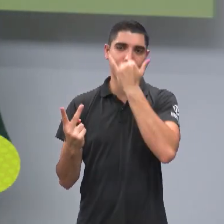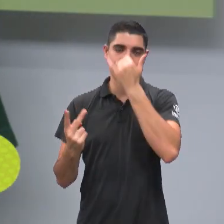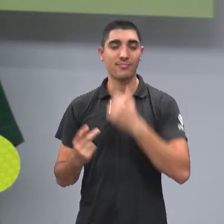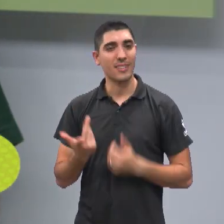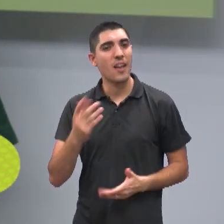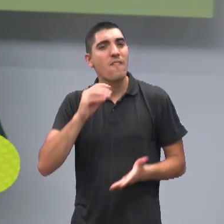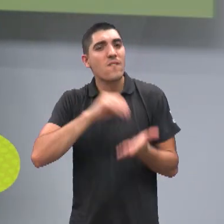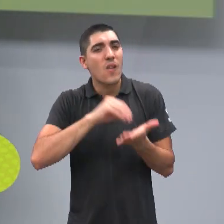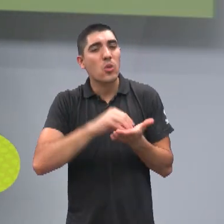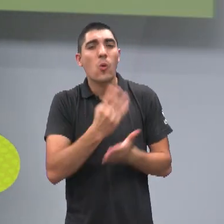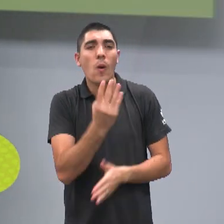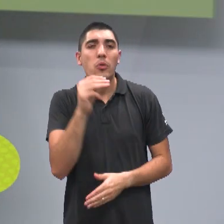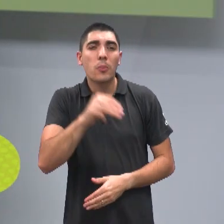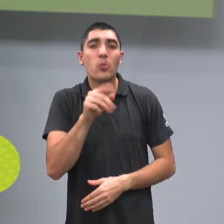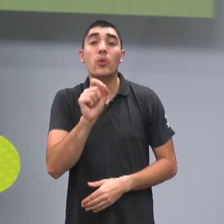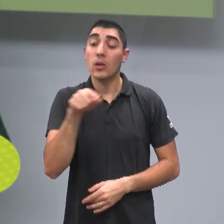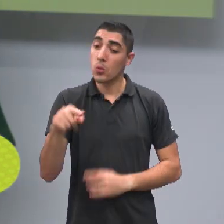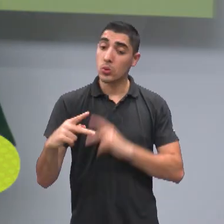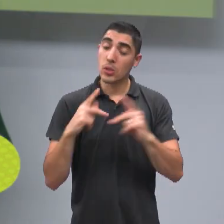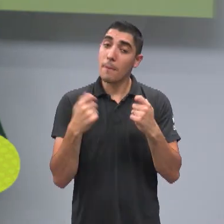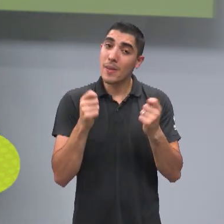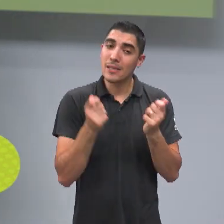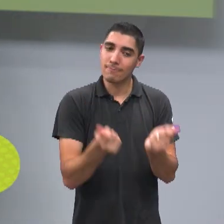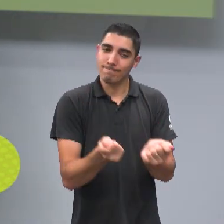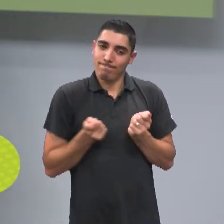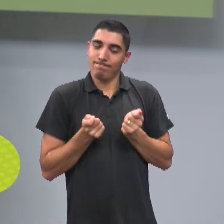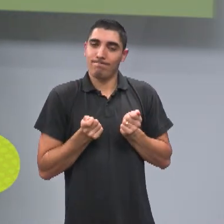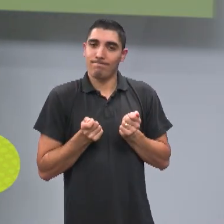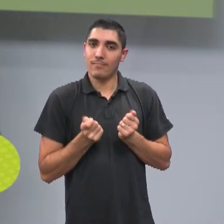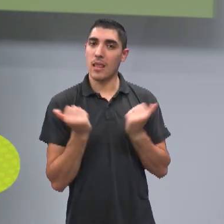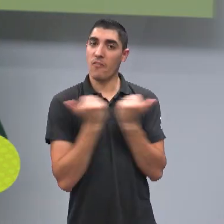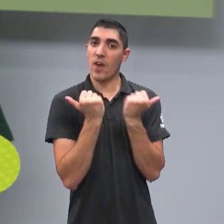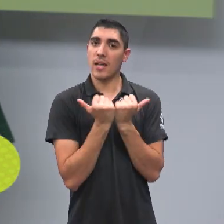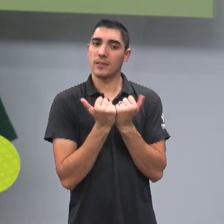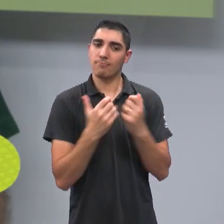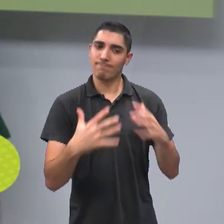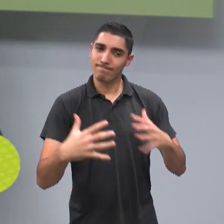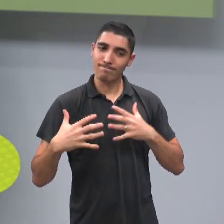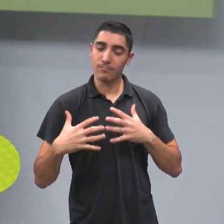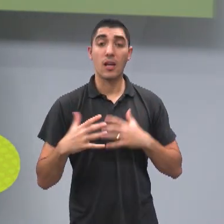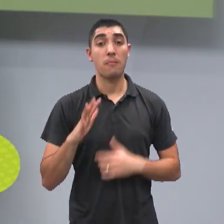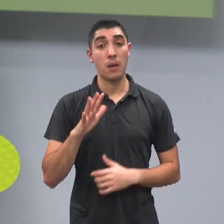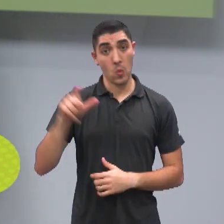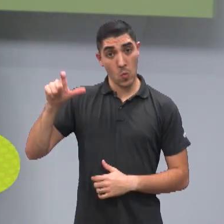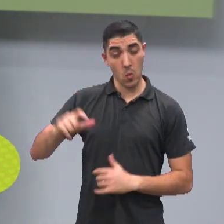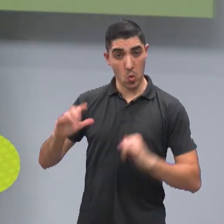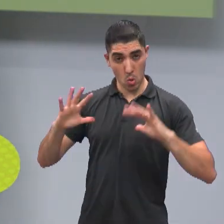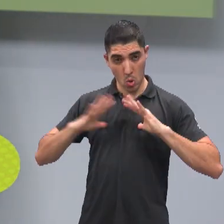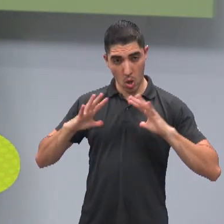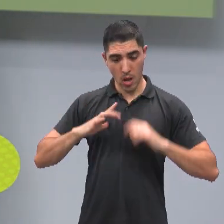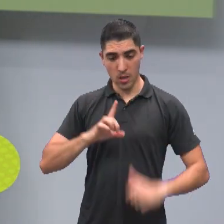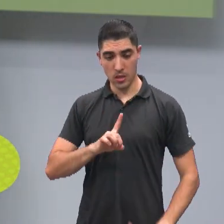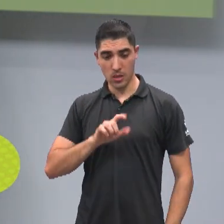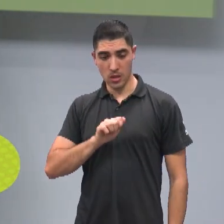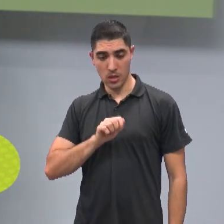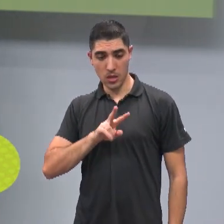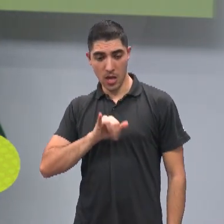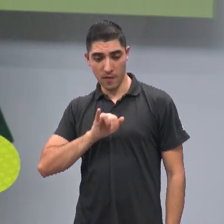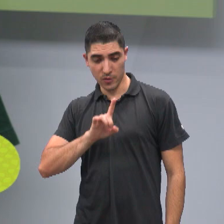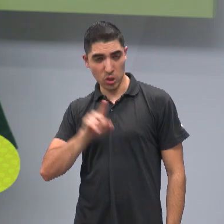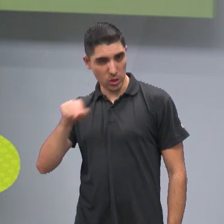minutos finais ali do jogo, faltou segurar um pouquinho mais. O David foi muito bem, o melhor do jogo foi o goleiro do São